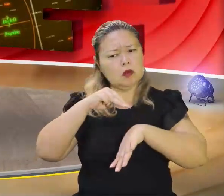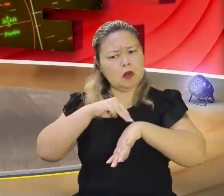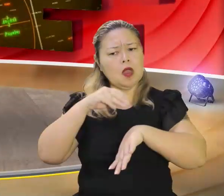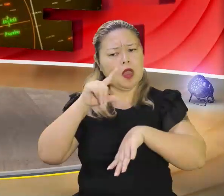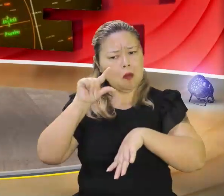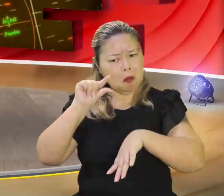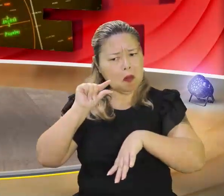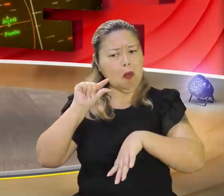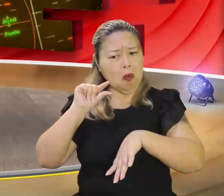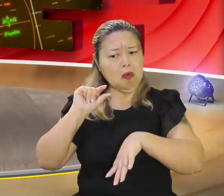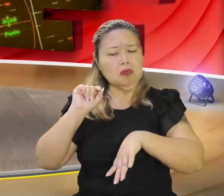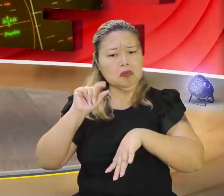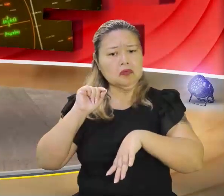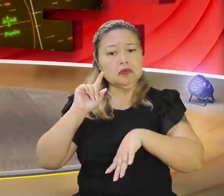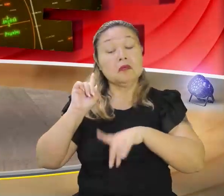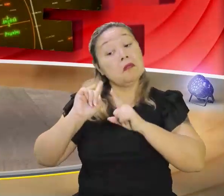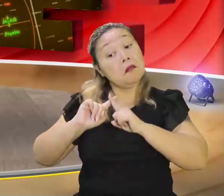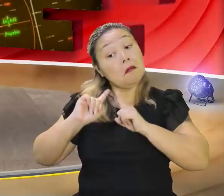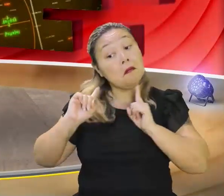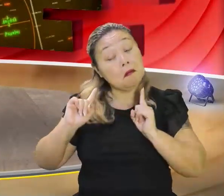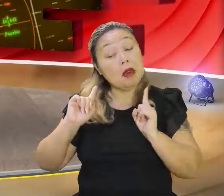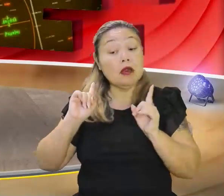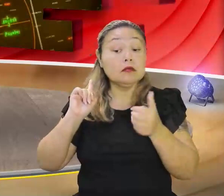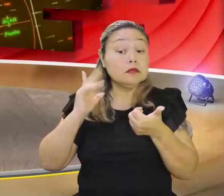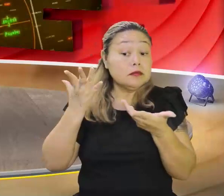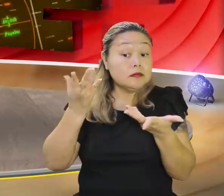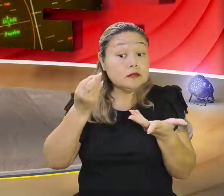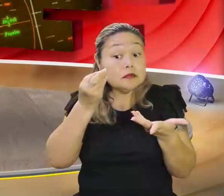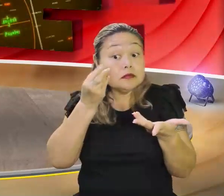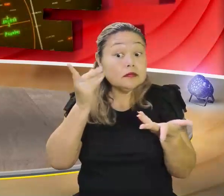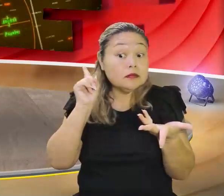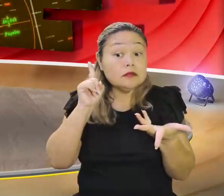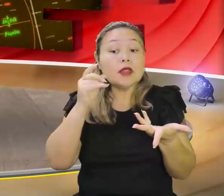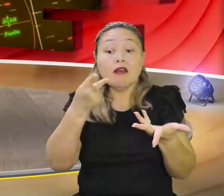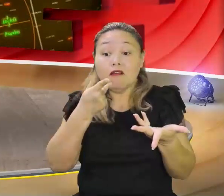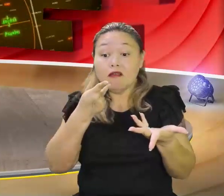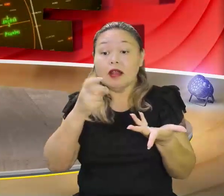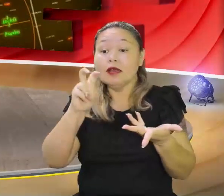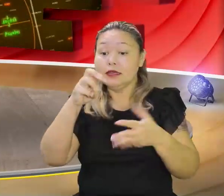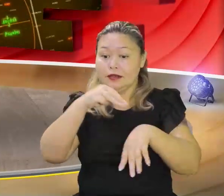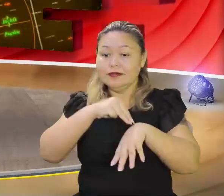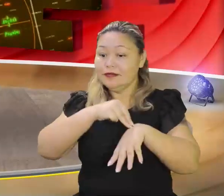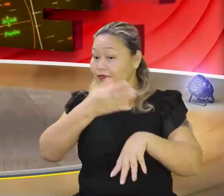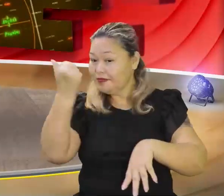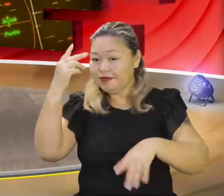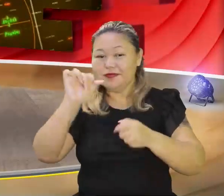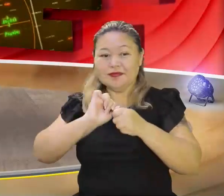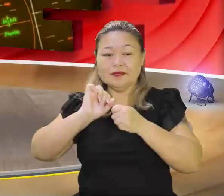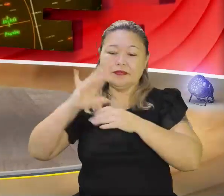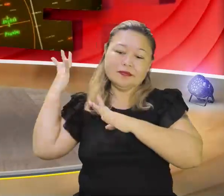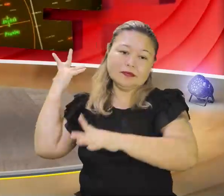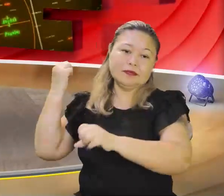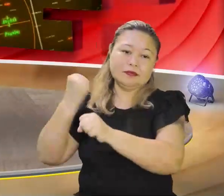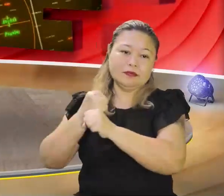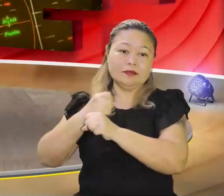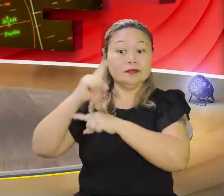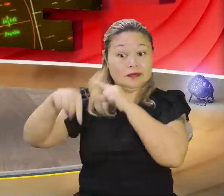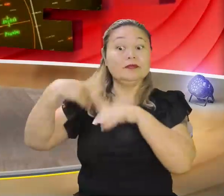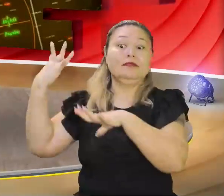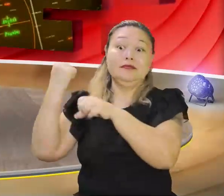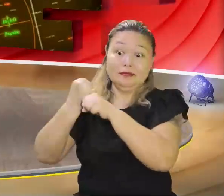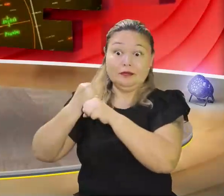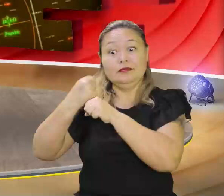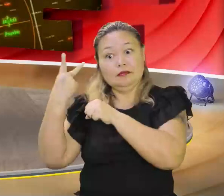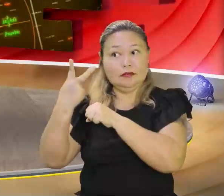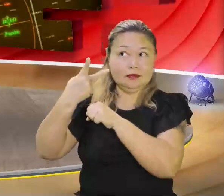acho. Geometria. É muito Mas pouco. vamos tentar falar em 5 minutos. Vamos tentar? Vamos lá. Então vamos fazer uma mega revisão da revisão ou uma